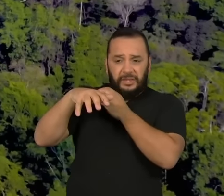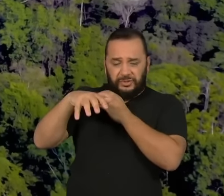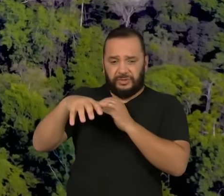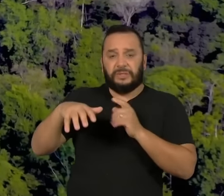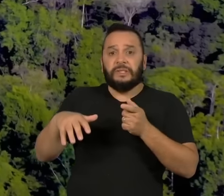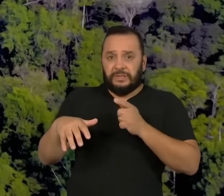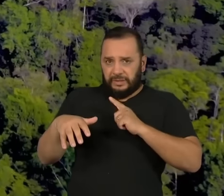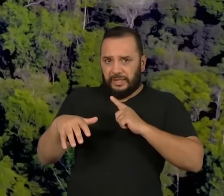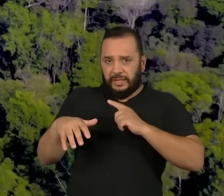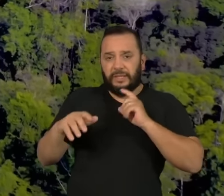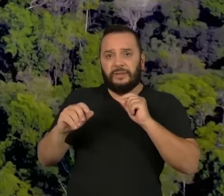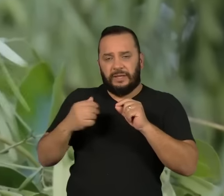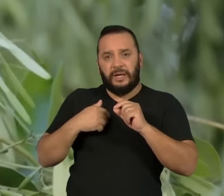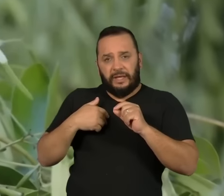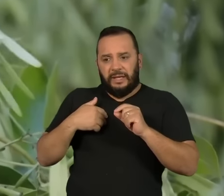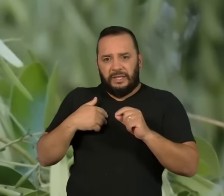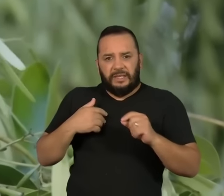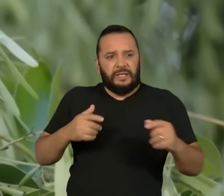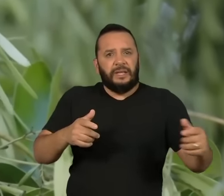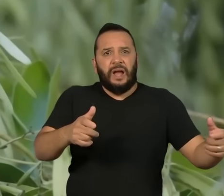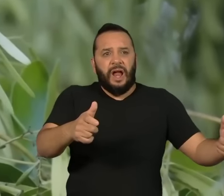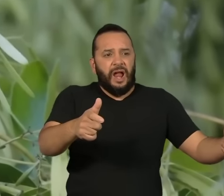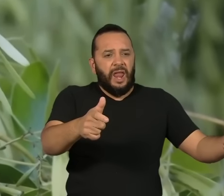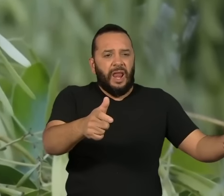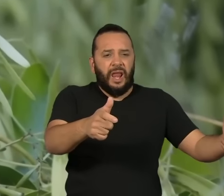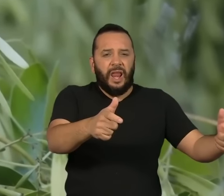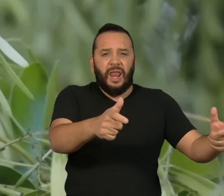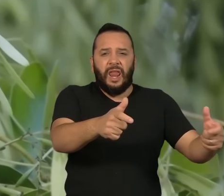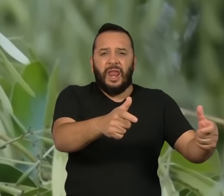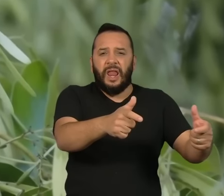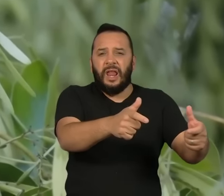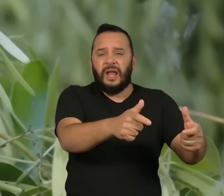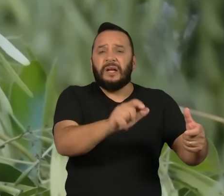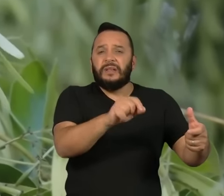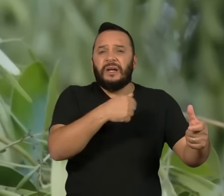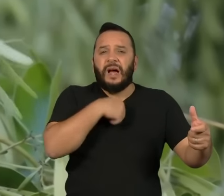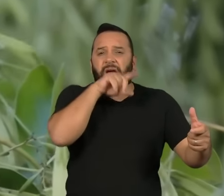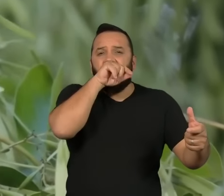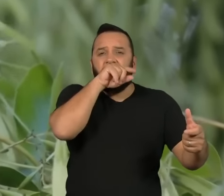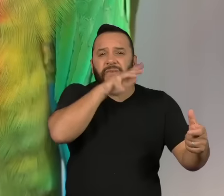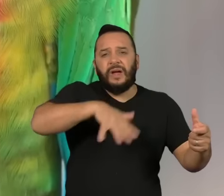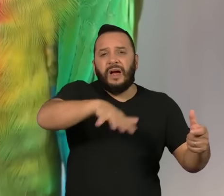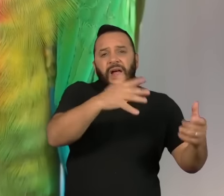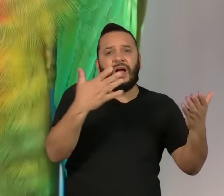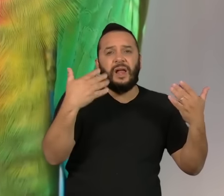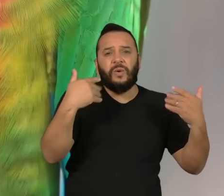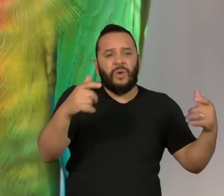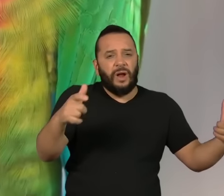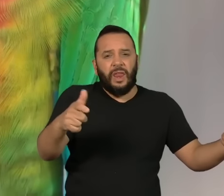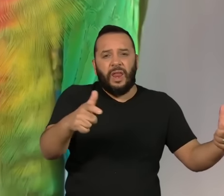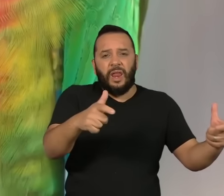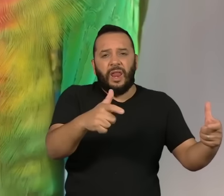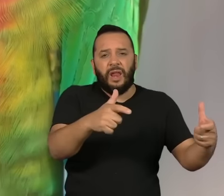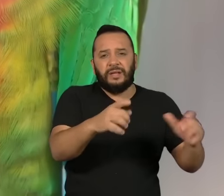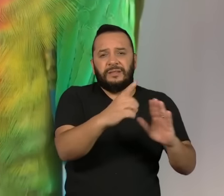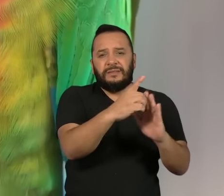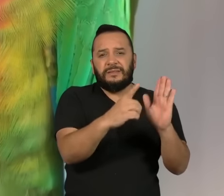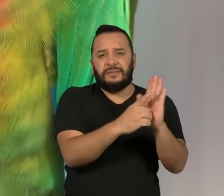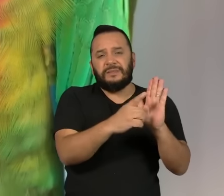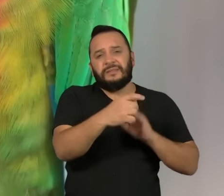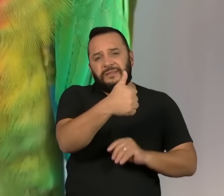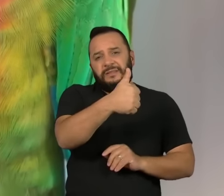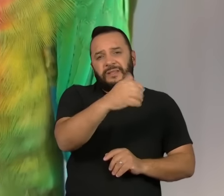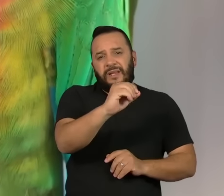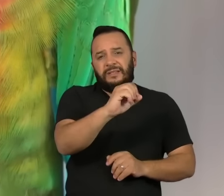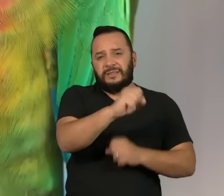25% e 38% as populações de aves em regiões tropicais nas últimas décadas. Essas